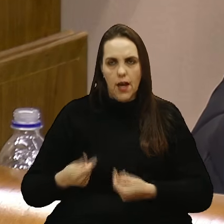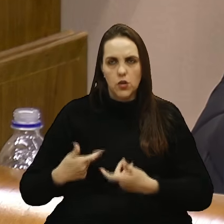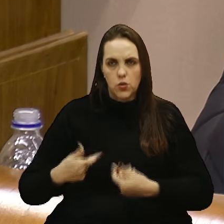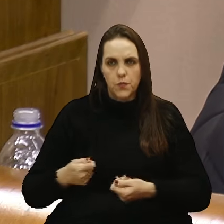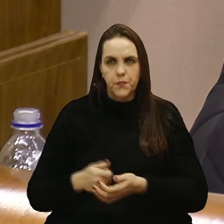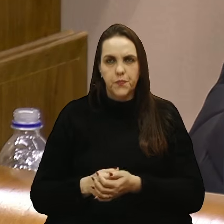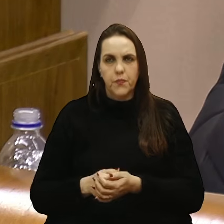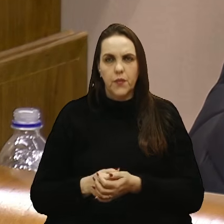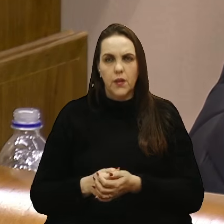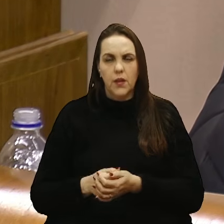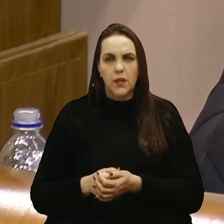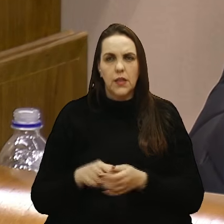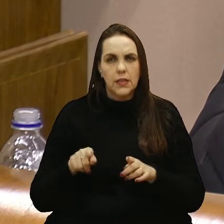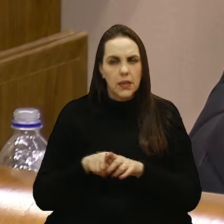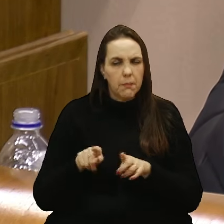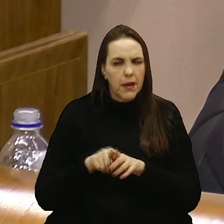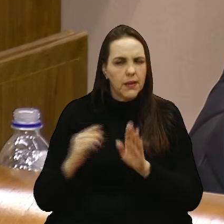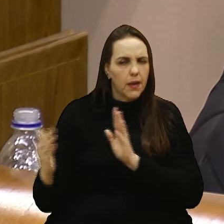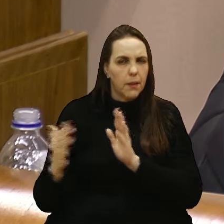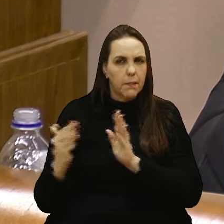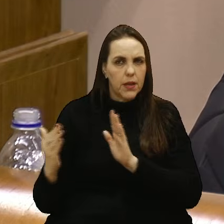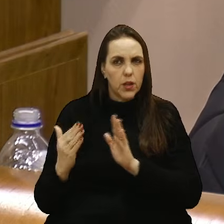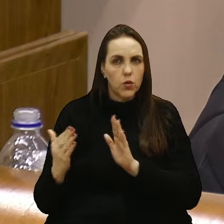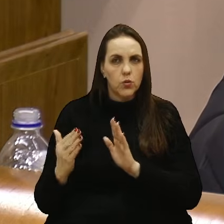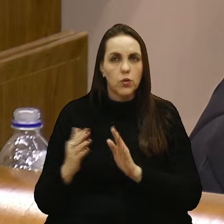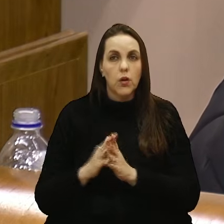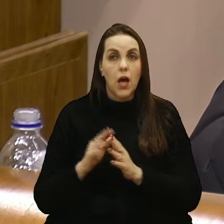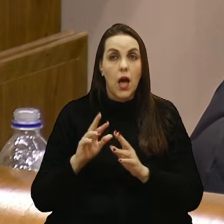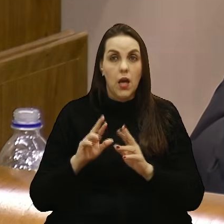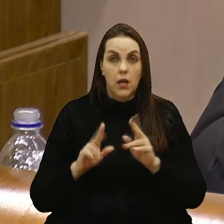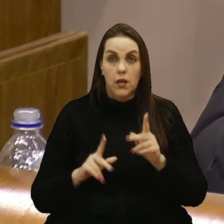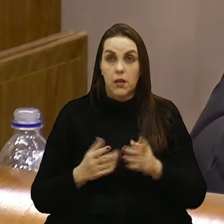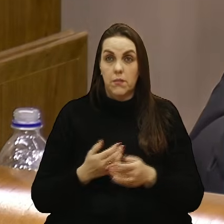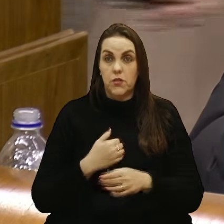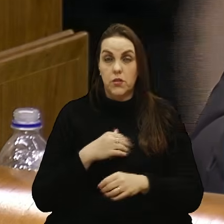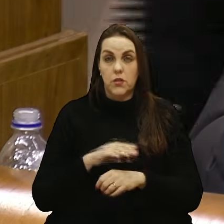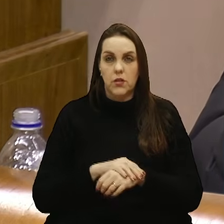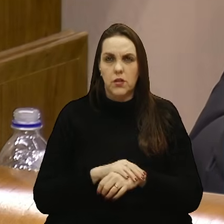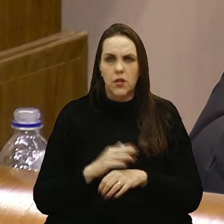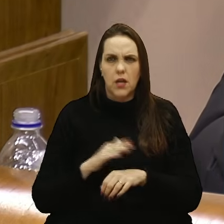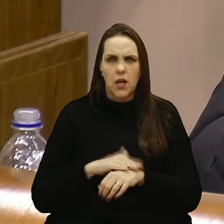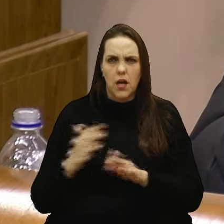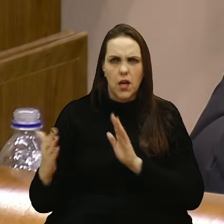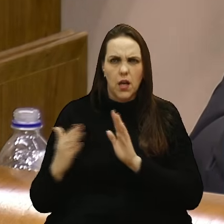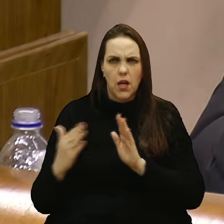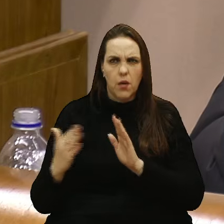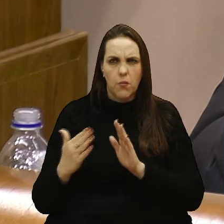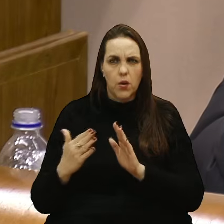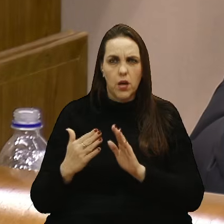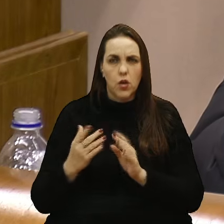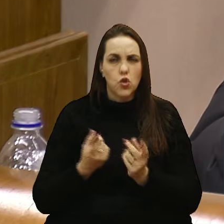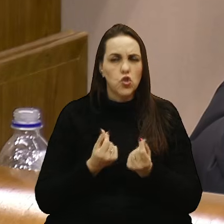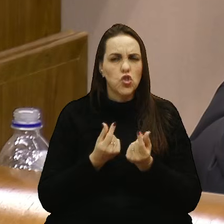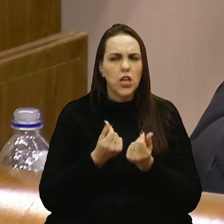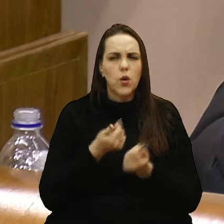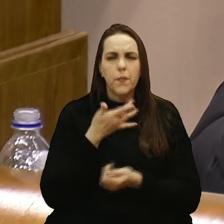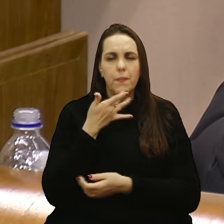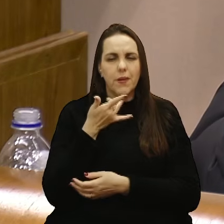E buscamos, só que na época, a diferença da época e hoje é que na época existia dinheiro mais